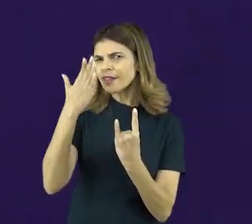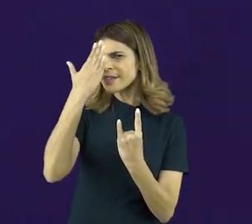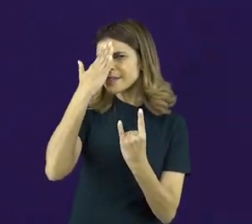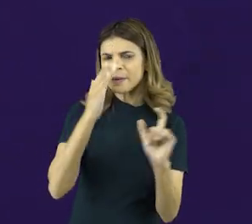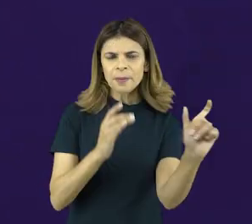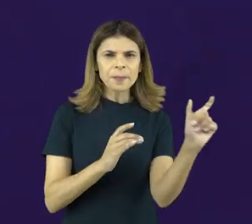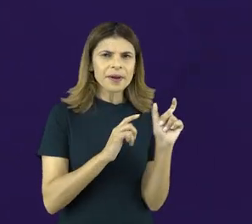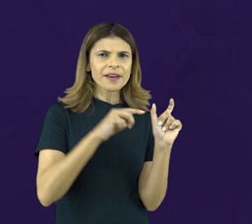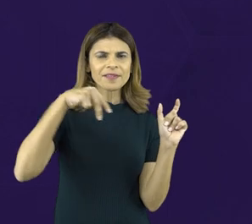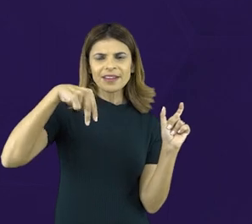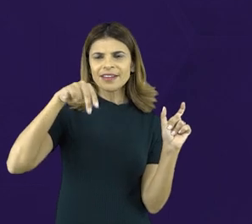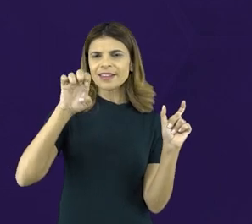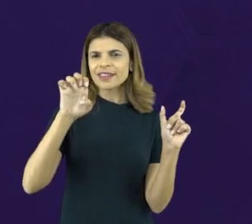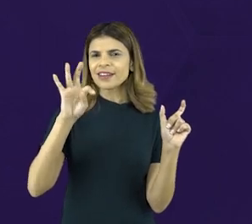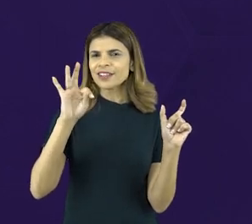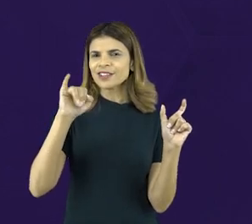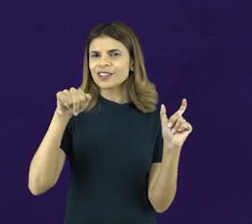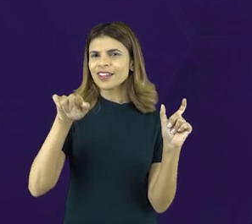em netiqueta?